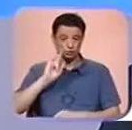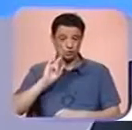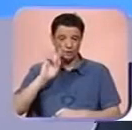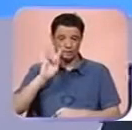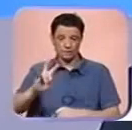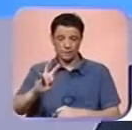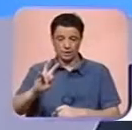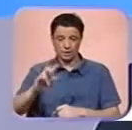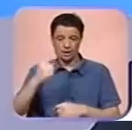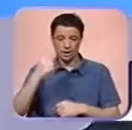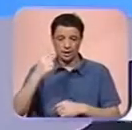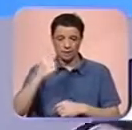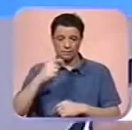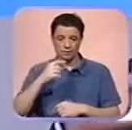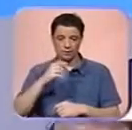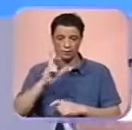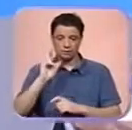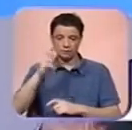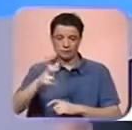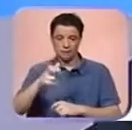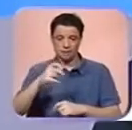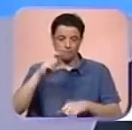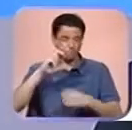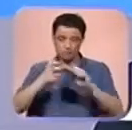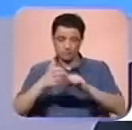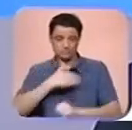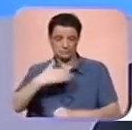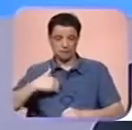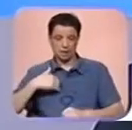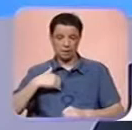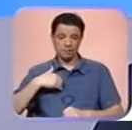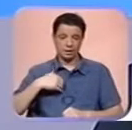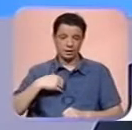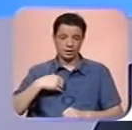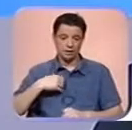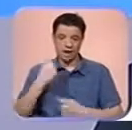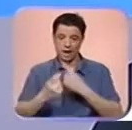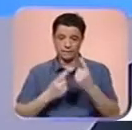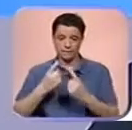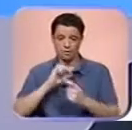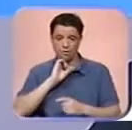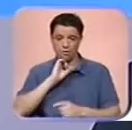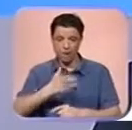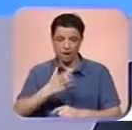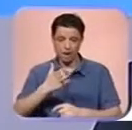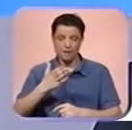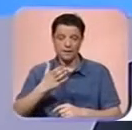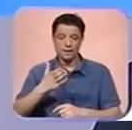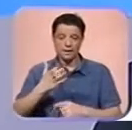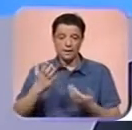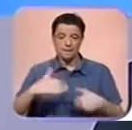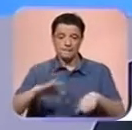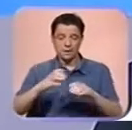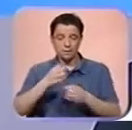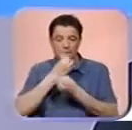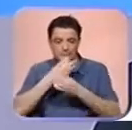tensões altas dos olhos e se for um glaucoma agudo pode dar alguns sintomas, na maior parte dos casos não dá e vai dar perda